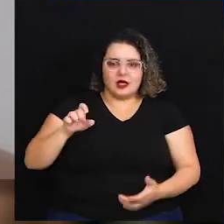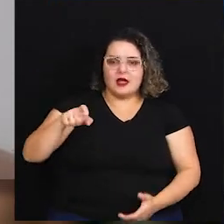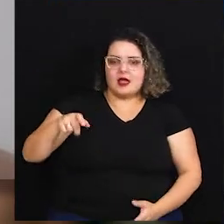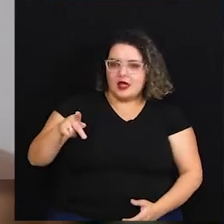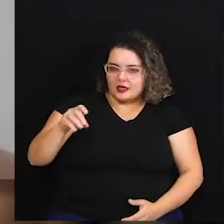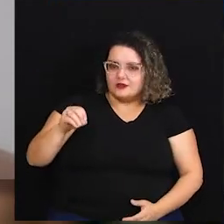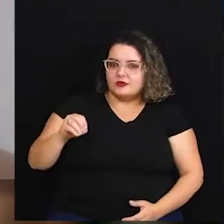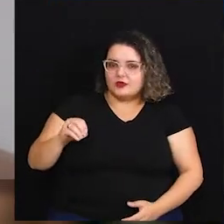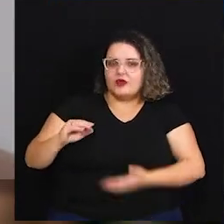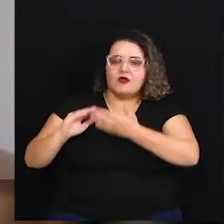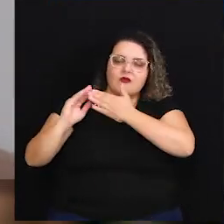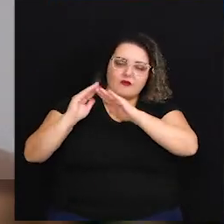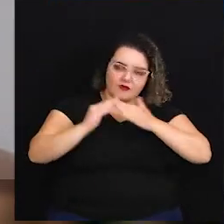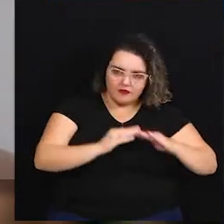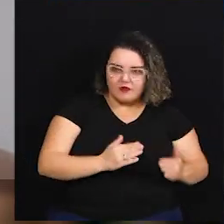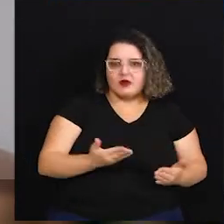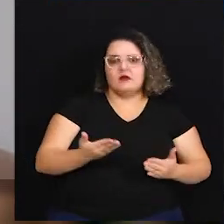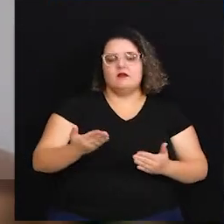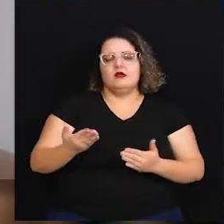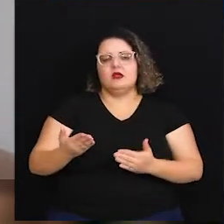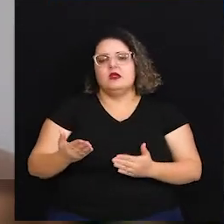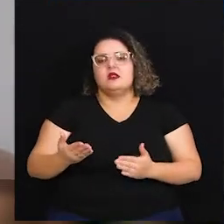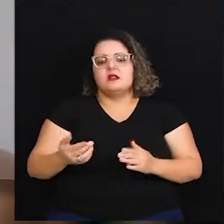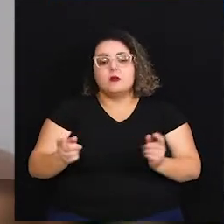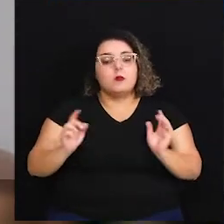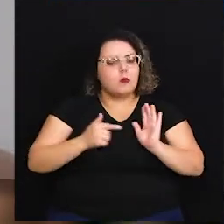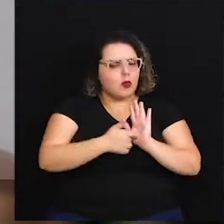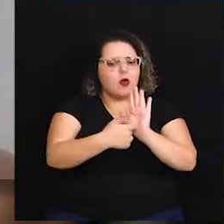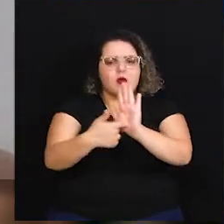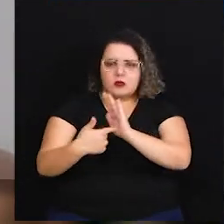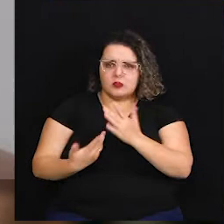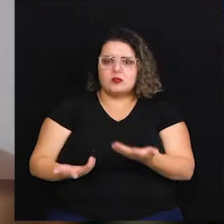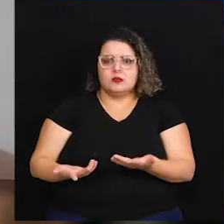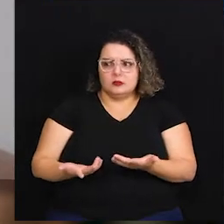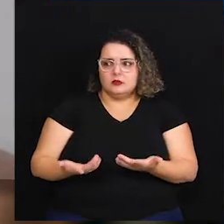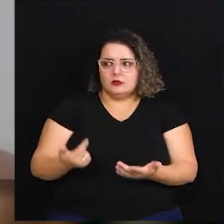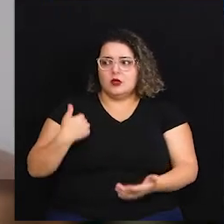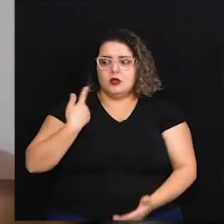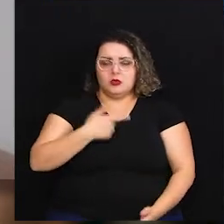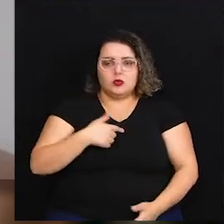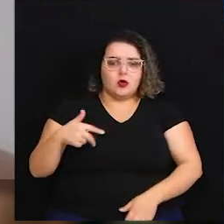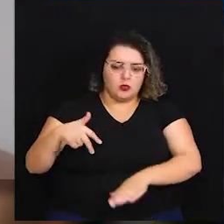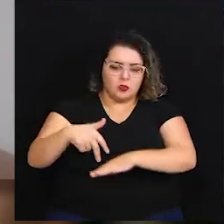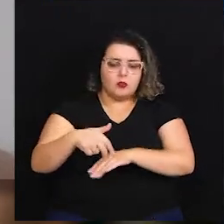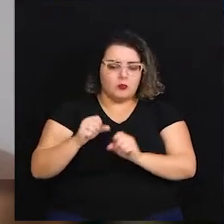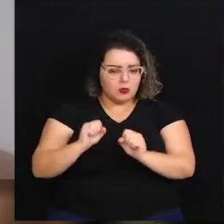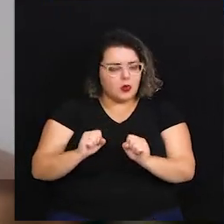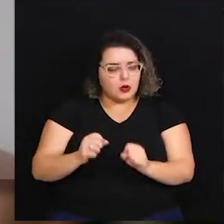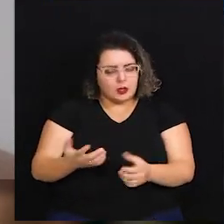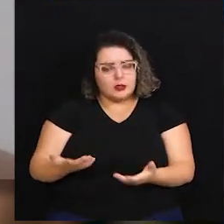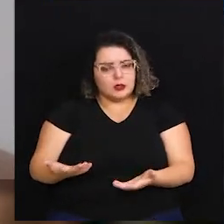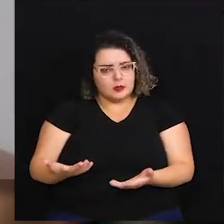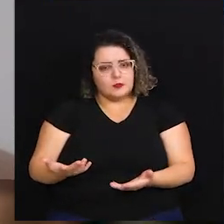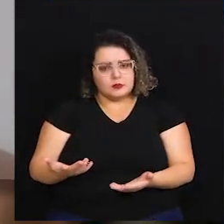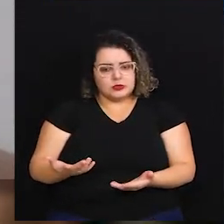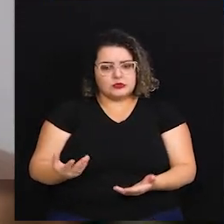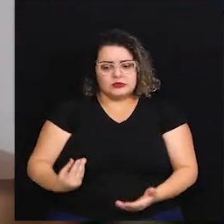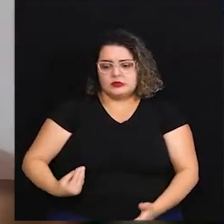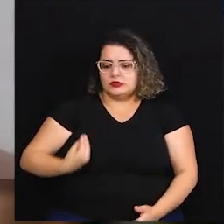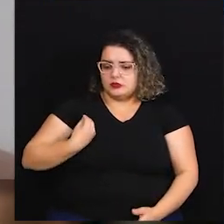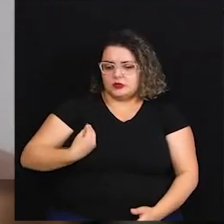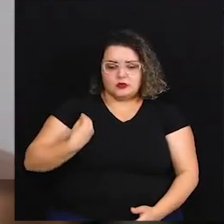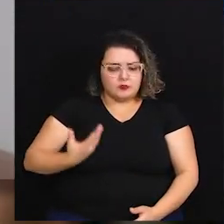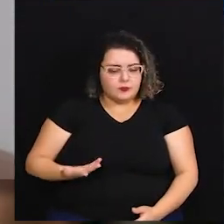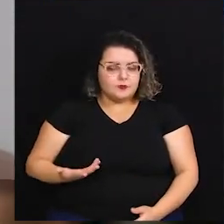para potencializar empreendedores pretos e mostrar que nós podemos sim sermos protagonistas, sabe, da